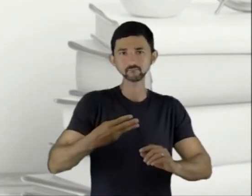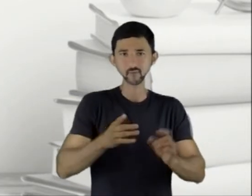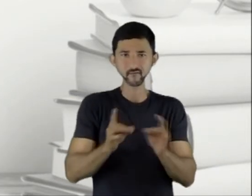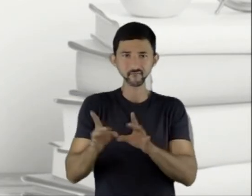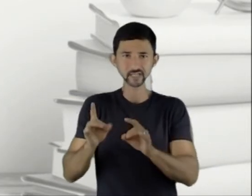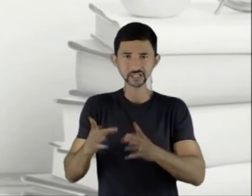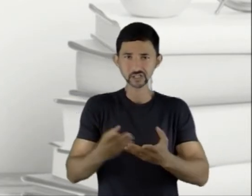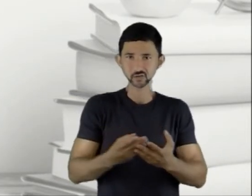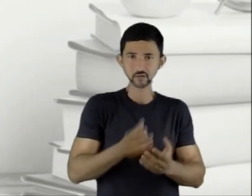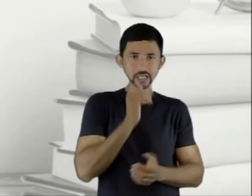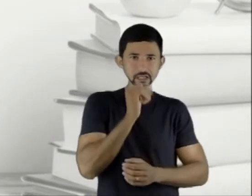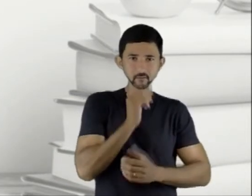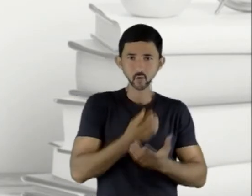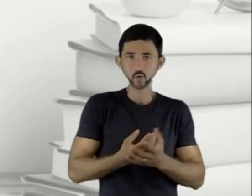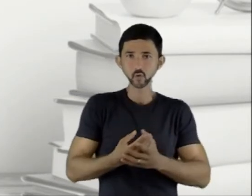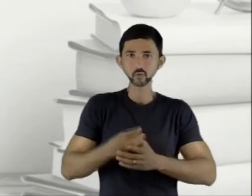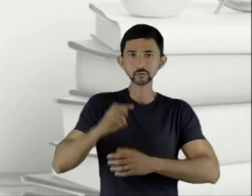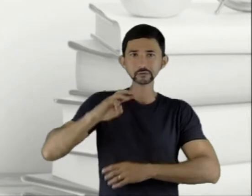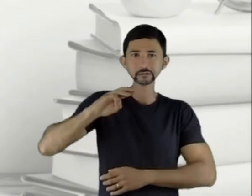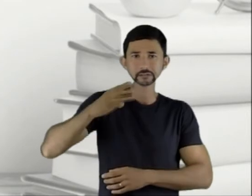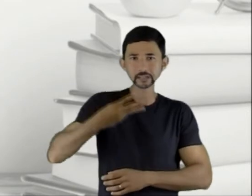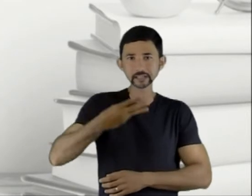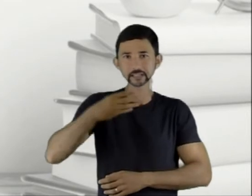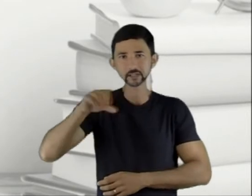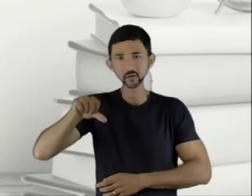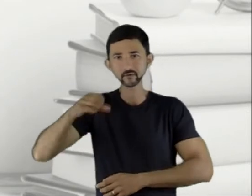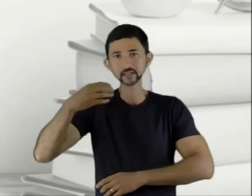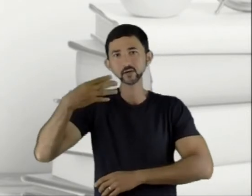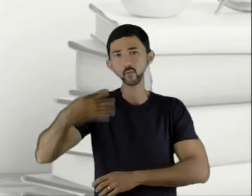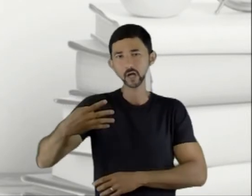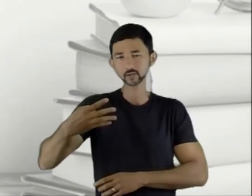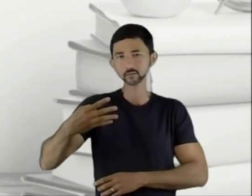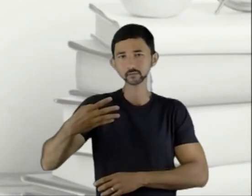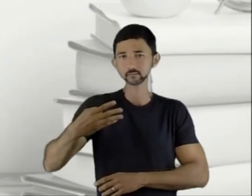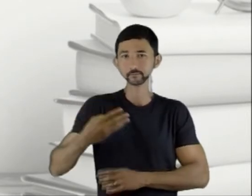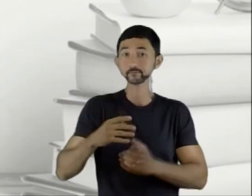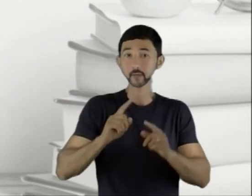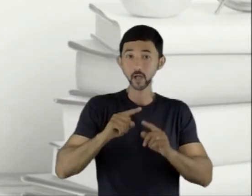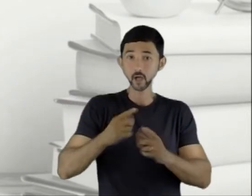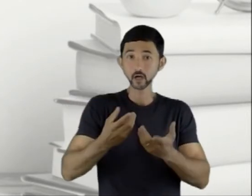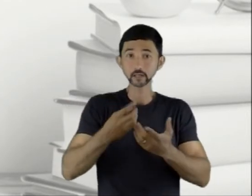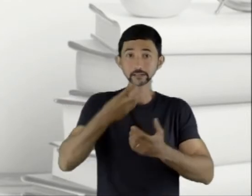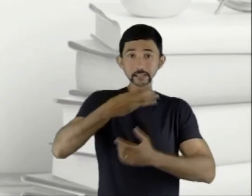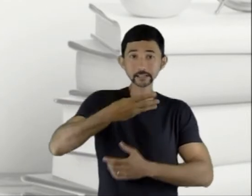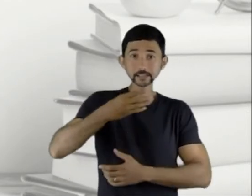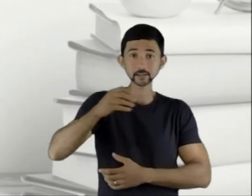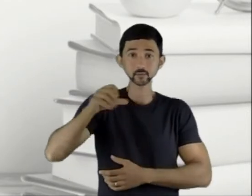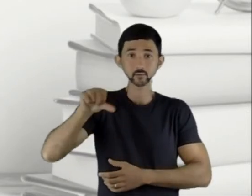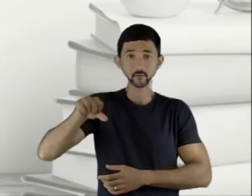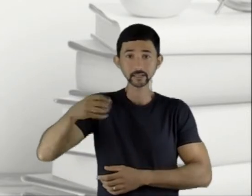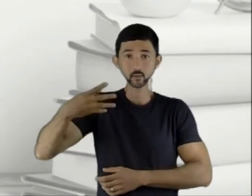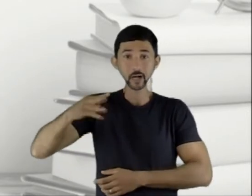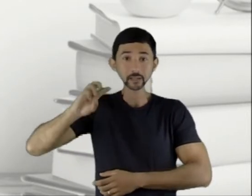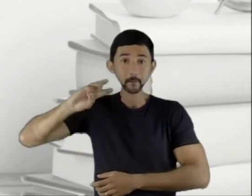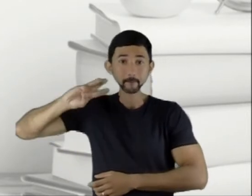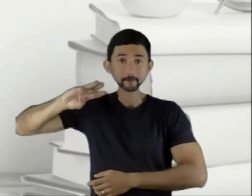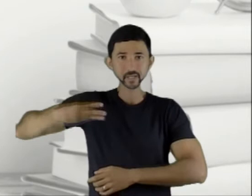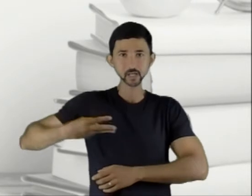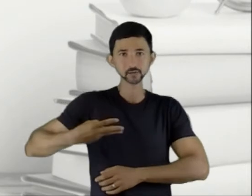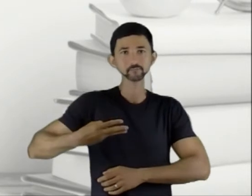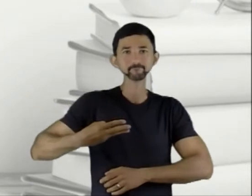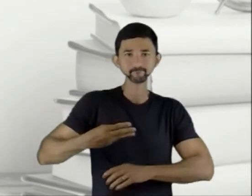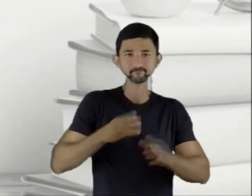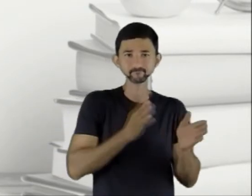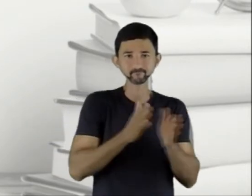Não foram 394 carros, foram 394 mil, vamos dizer assim, certo? Então é importante